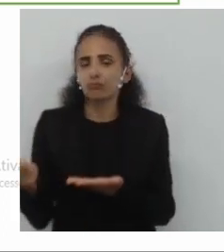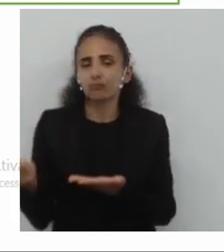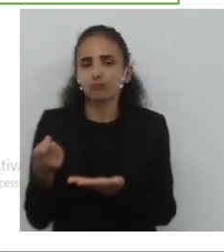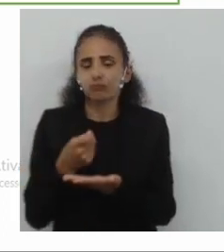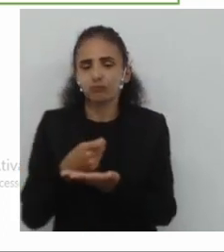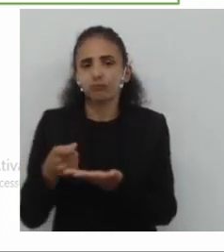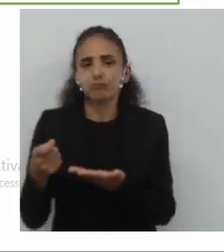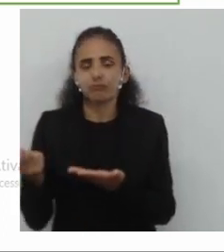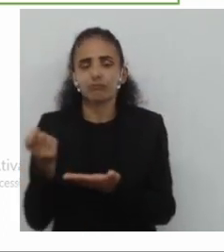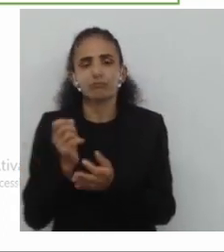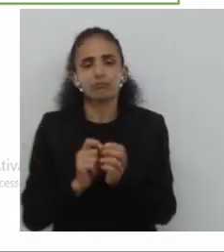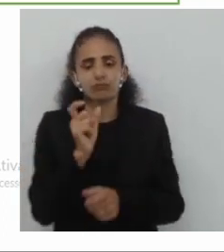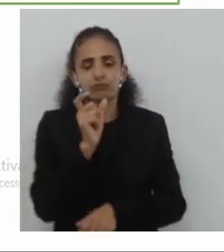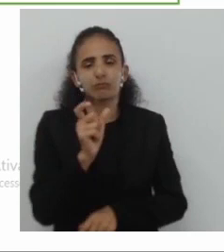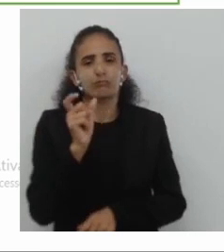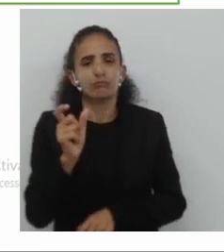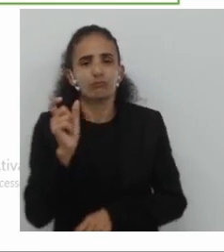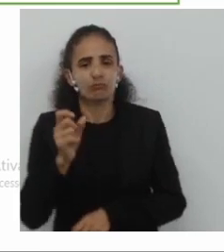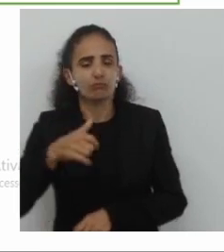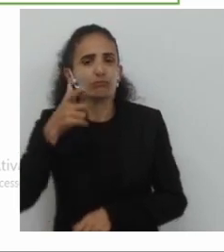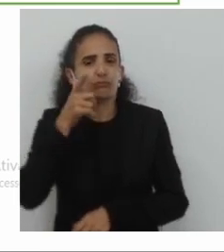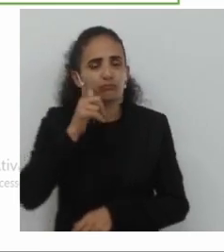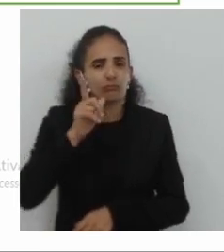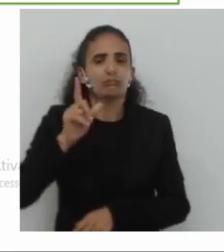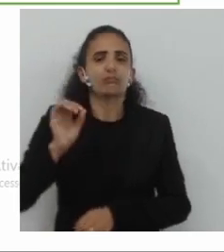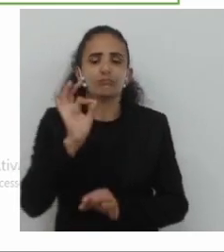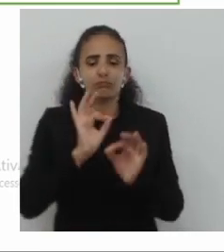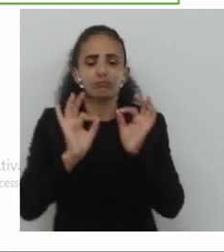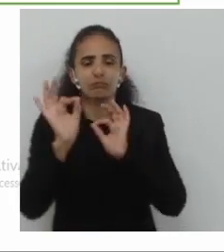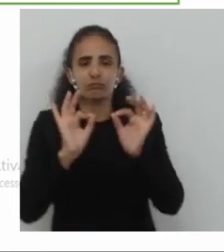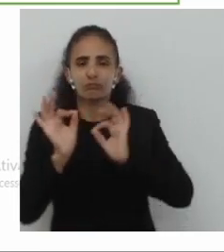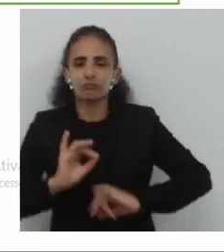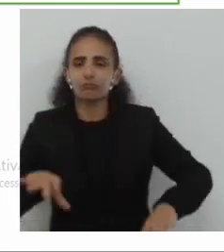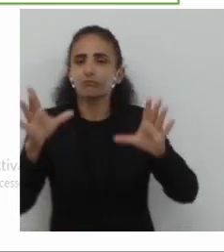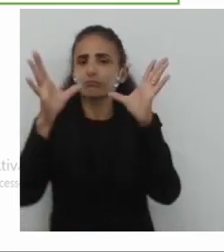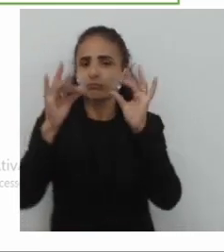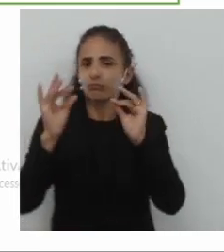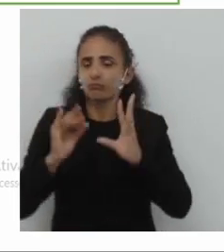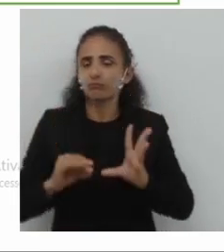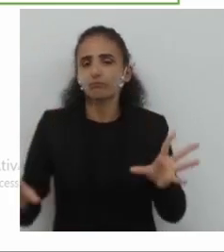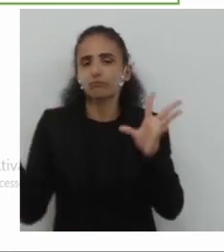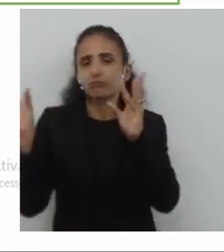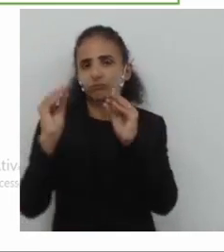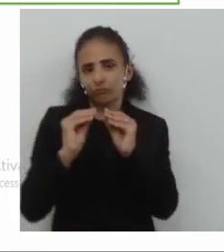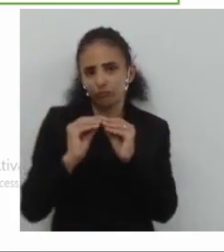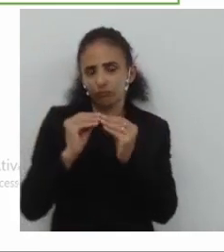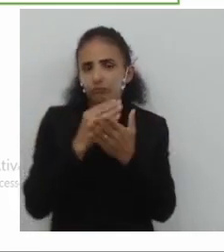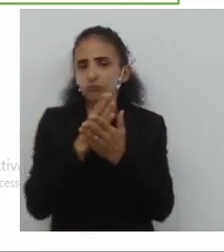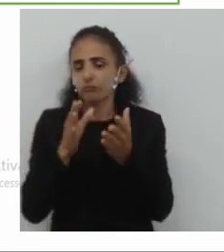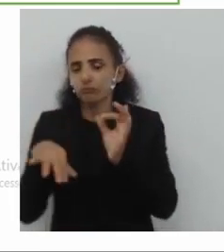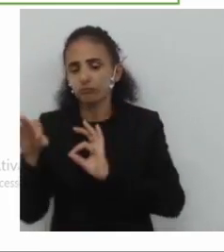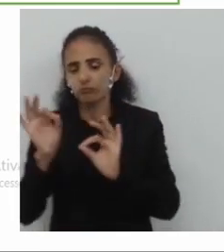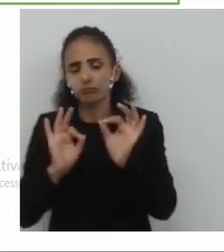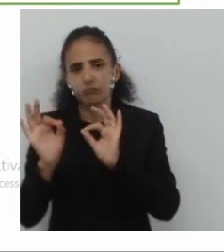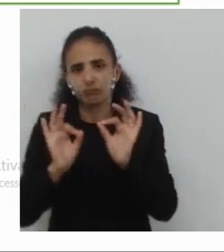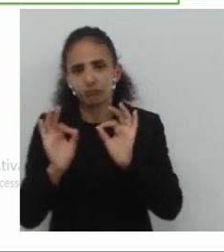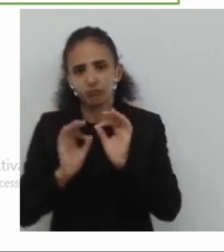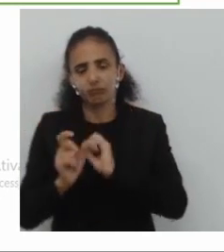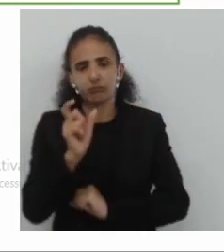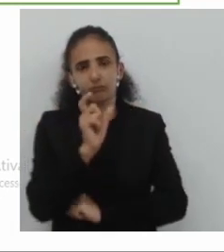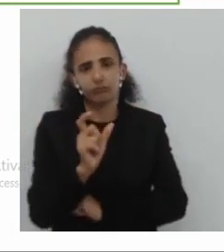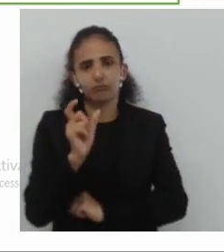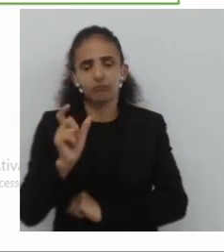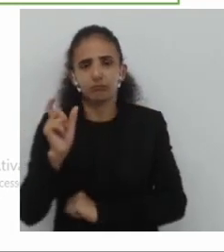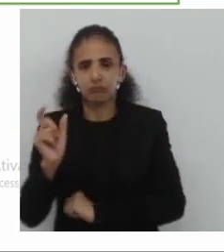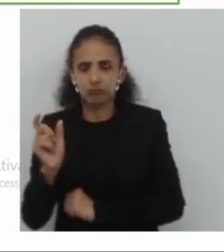texto através de palavras-chave. Ou você faz através de um resumo, ou você faz de forma de